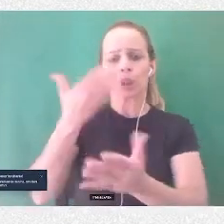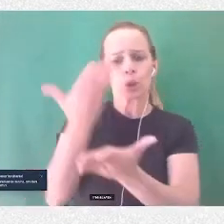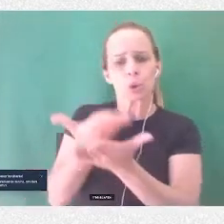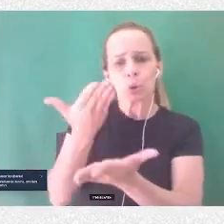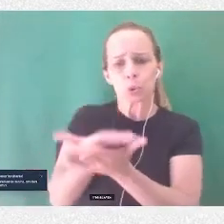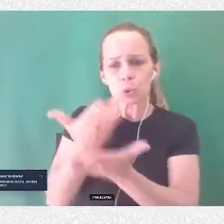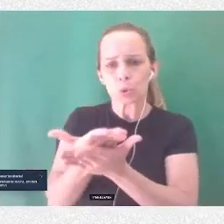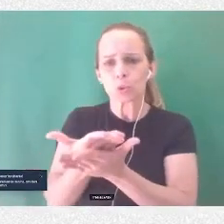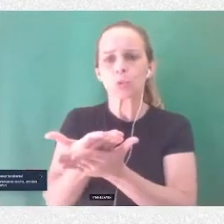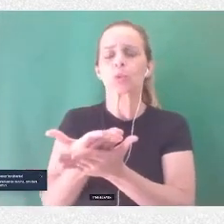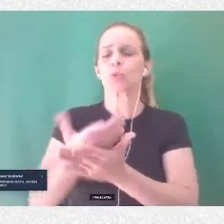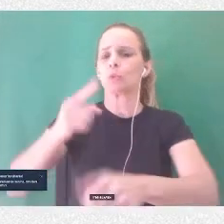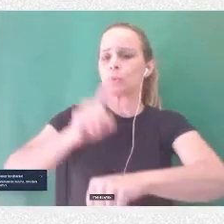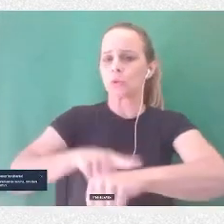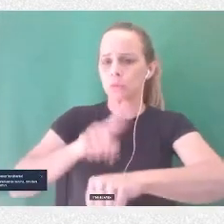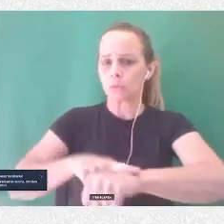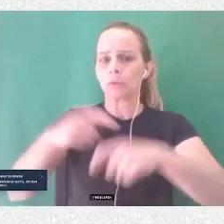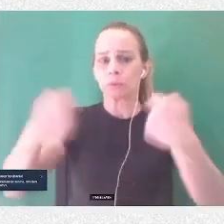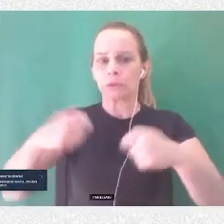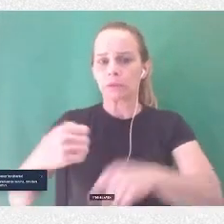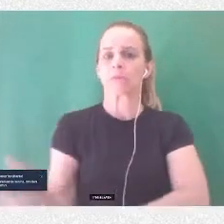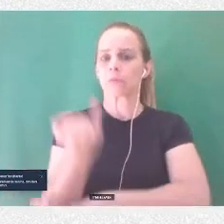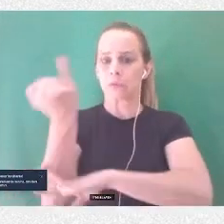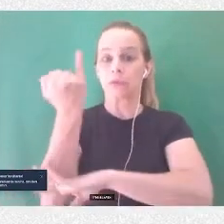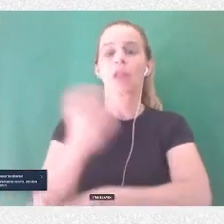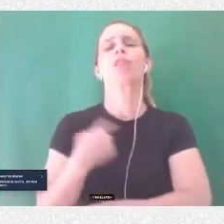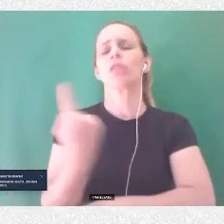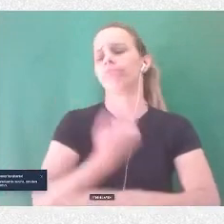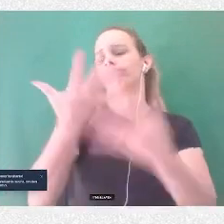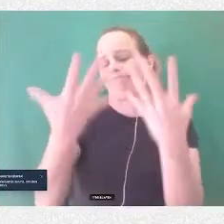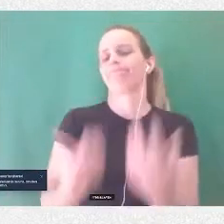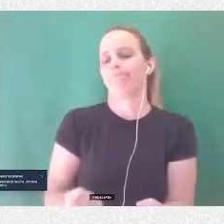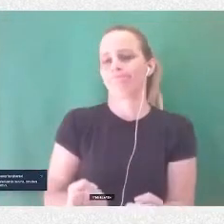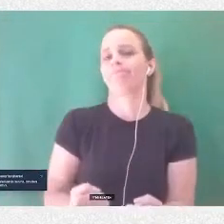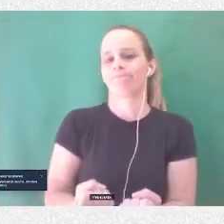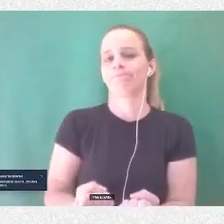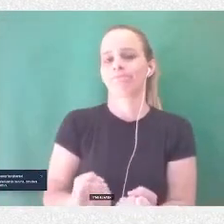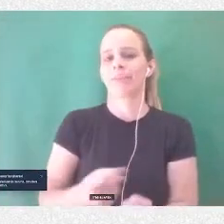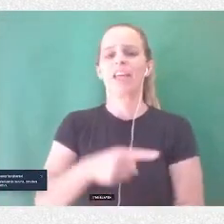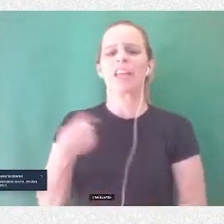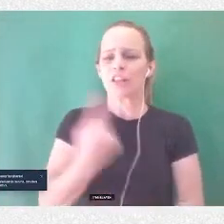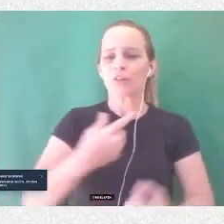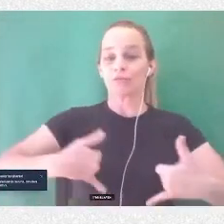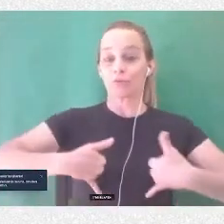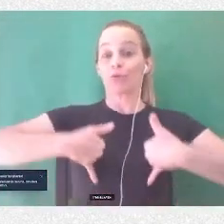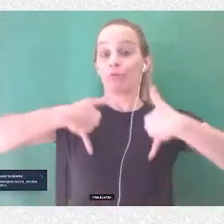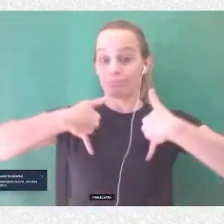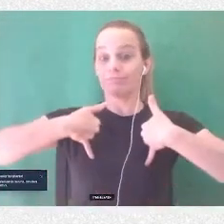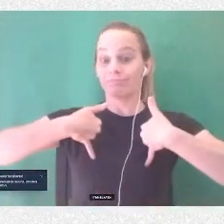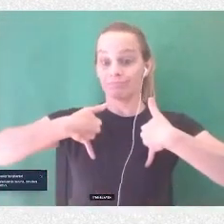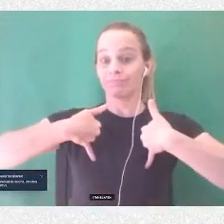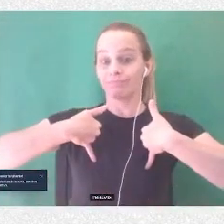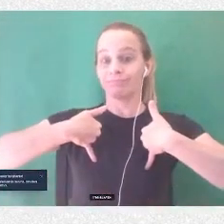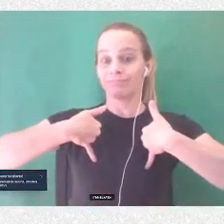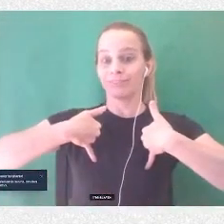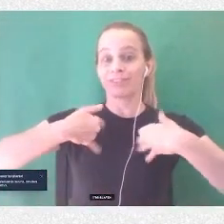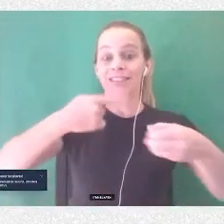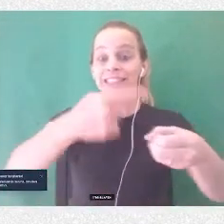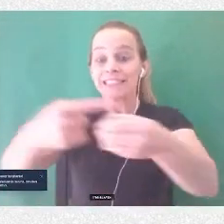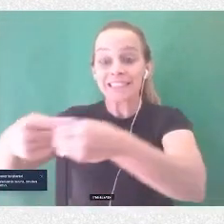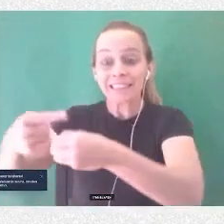que eu coloco, com certeza dissemos que sim, e ficamos extremamente orgulhosos em estar entre as cidades que